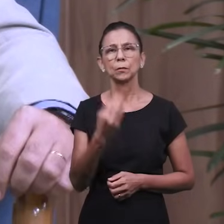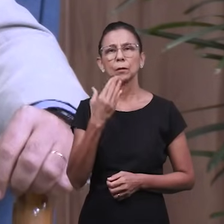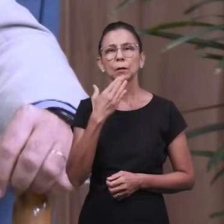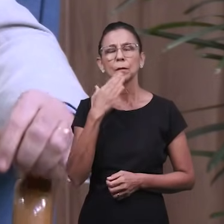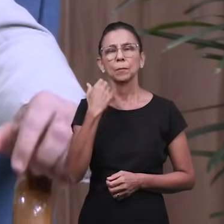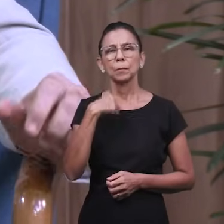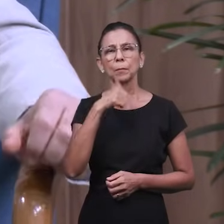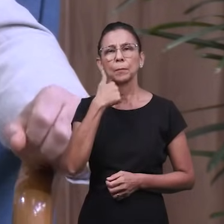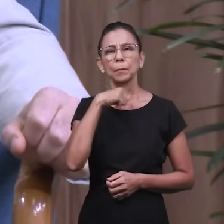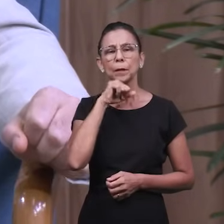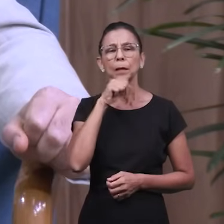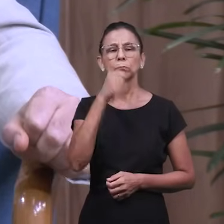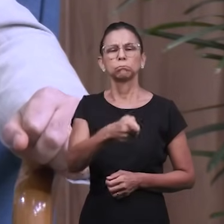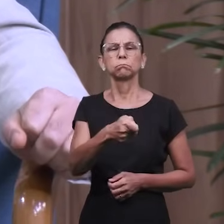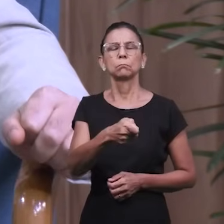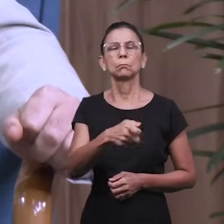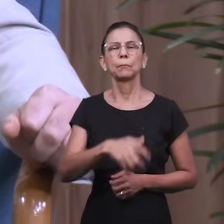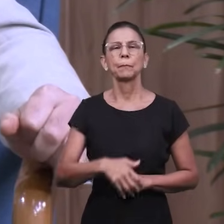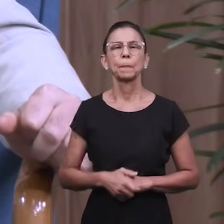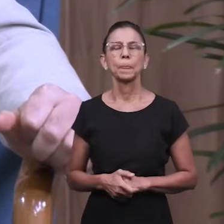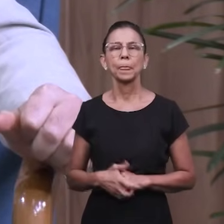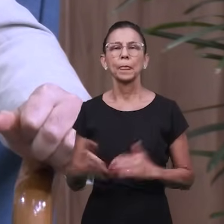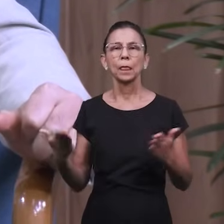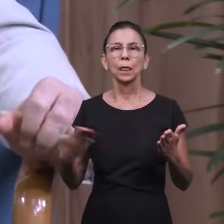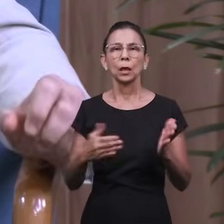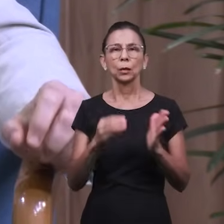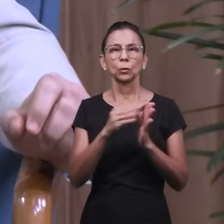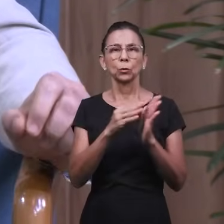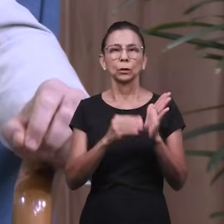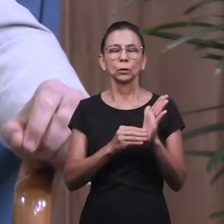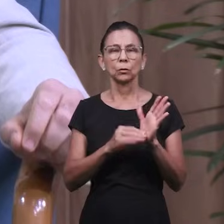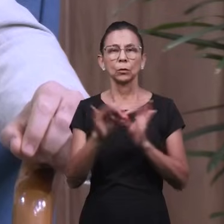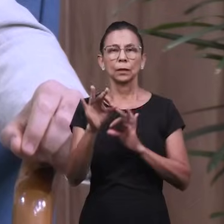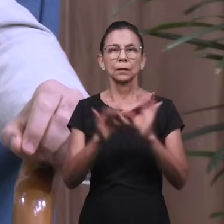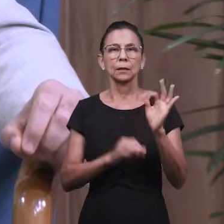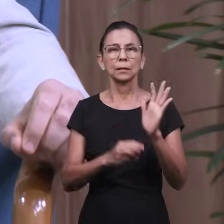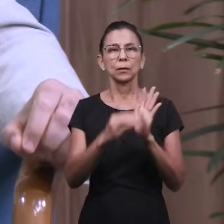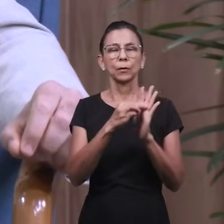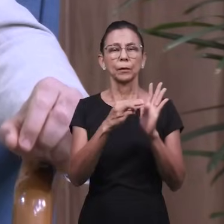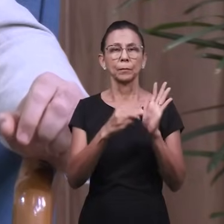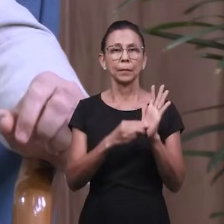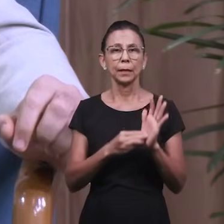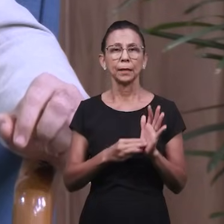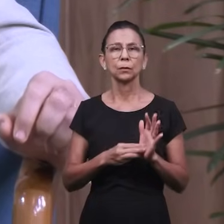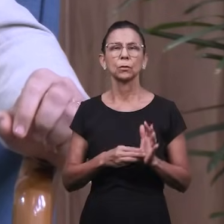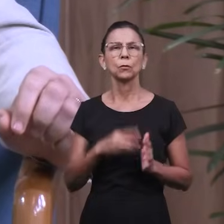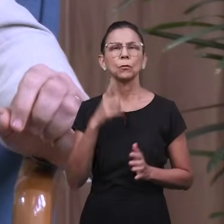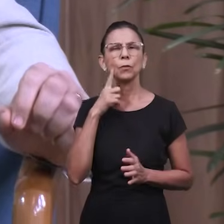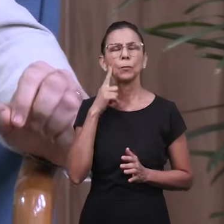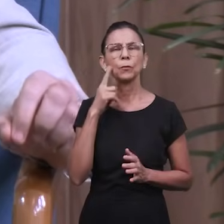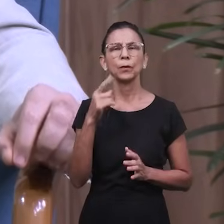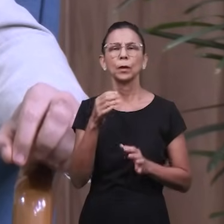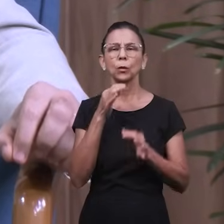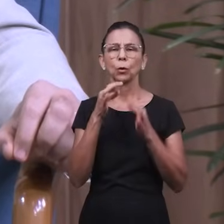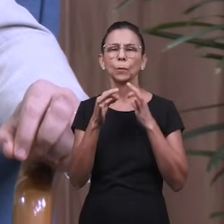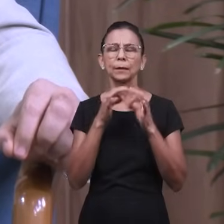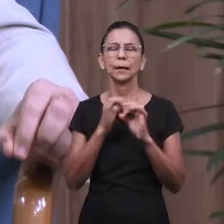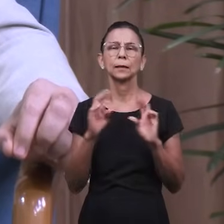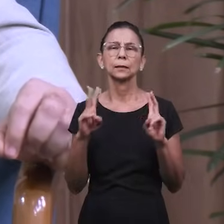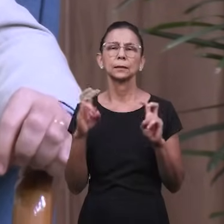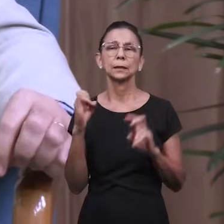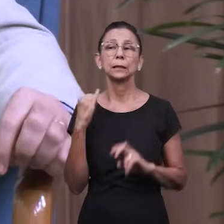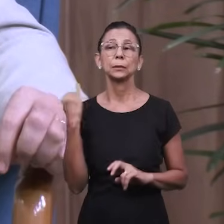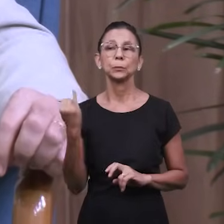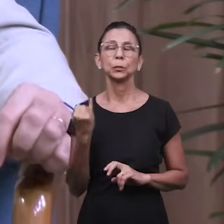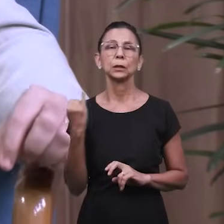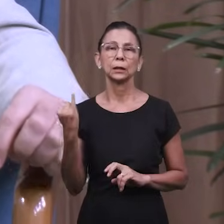filhos. E hoje, no quadro Organização e Método, a doutora Fernanda Becali vai comentar sobre esse importante tema,